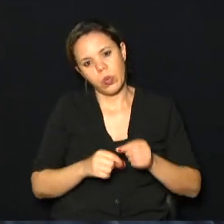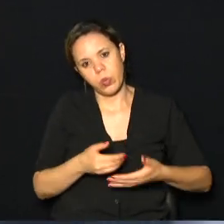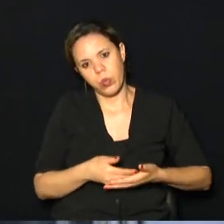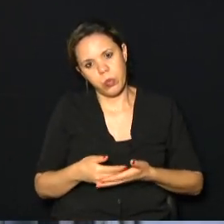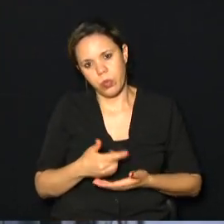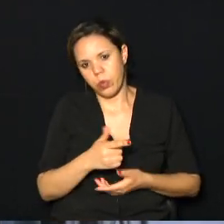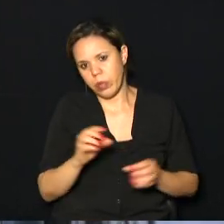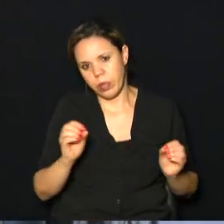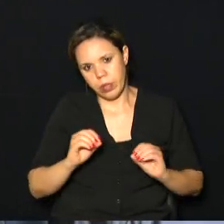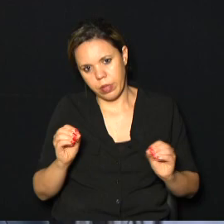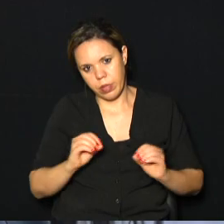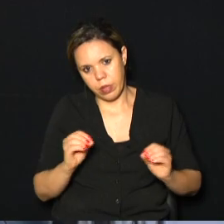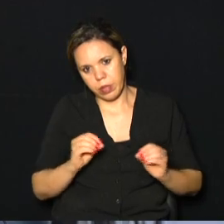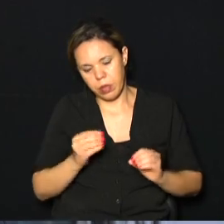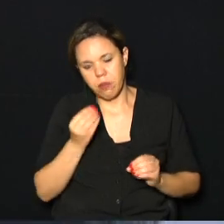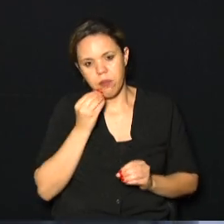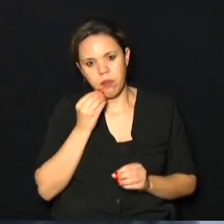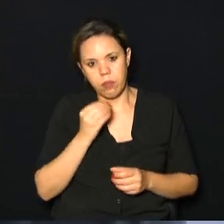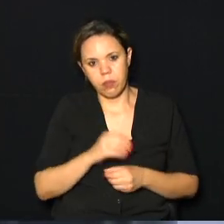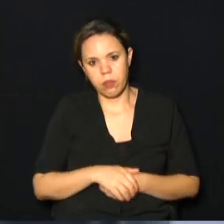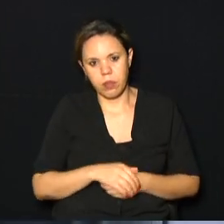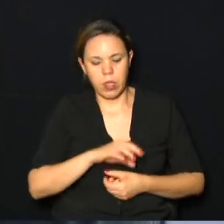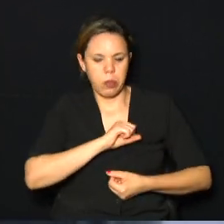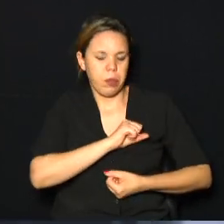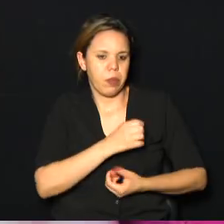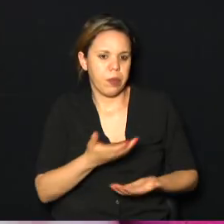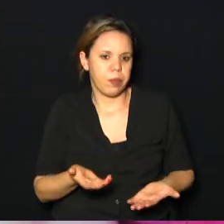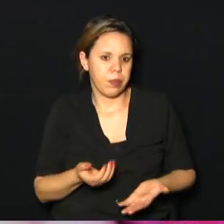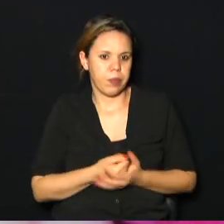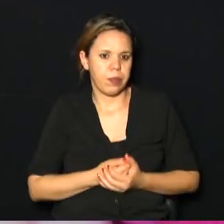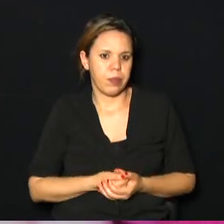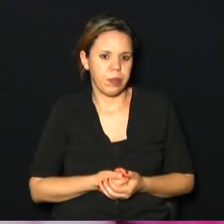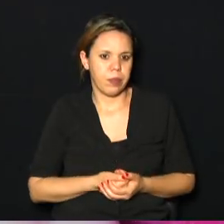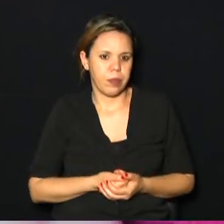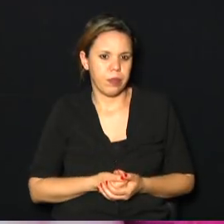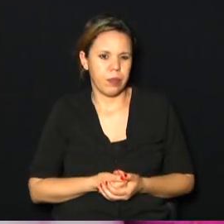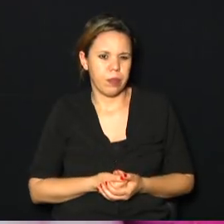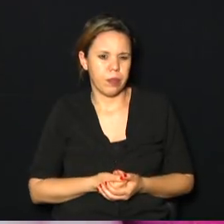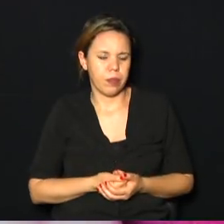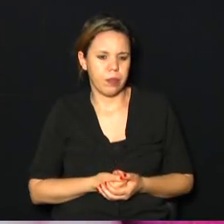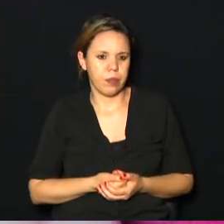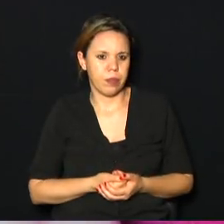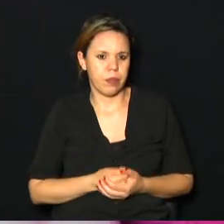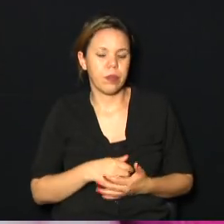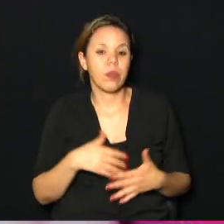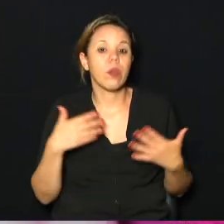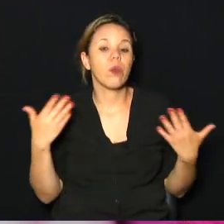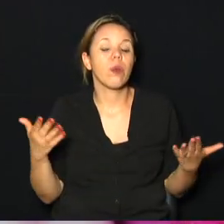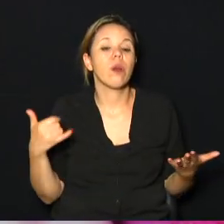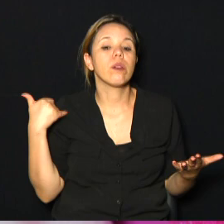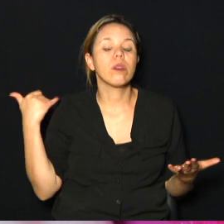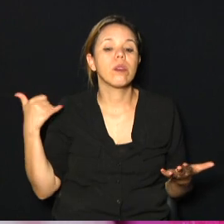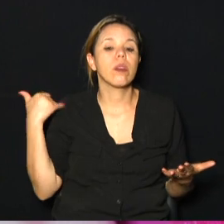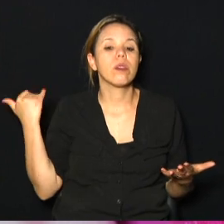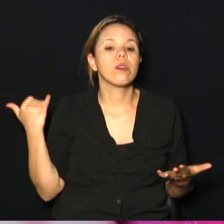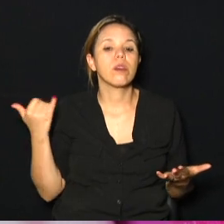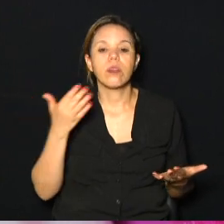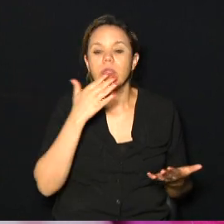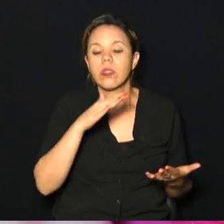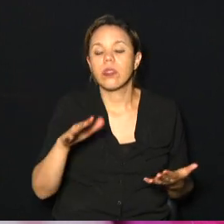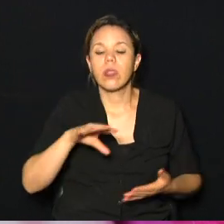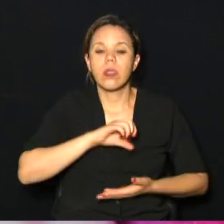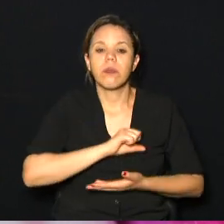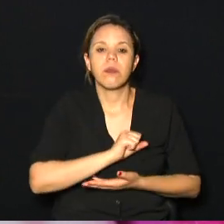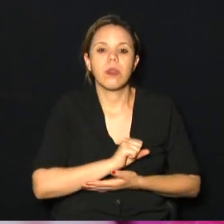acabam não tendo essa oportunidade. A gente E vê até que qual? eles... E até qual idade que a criança deve